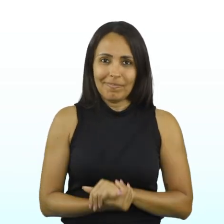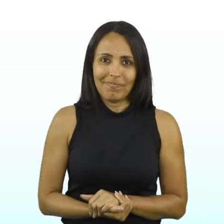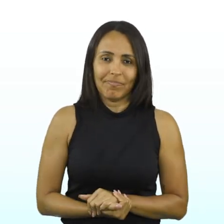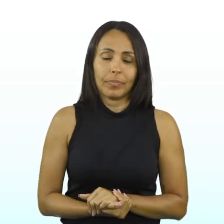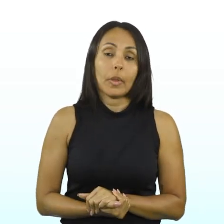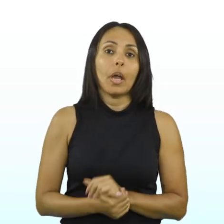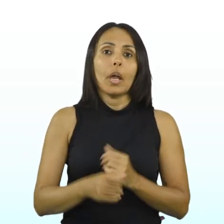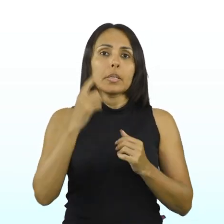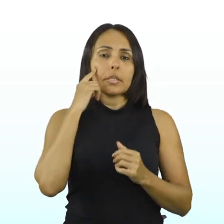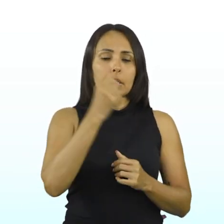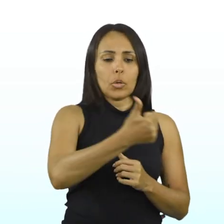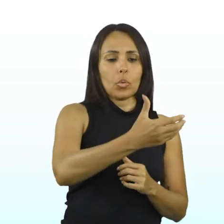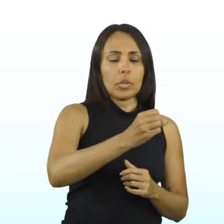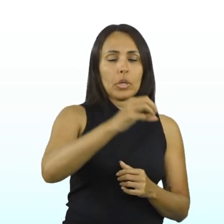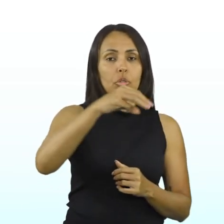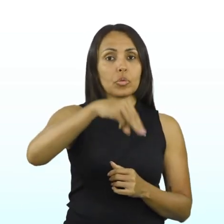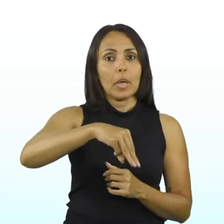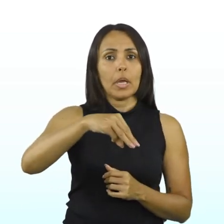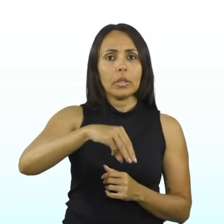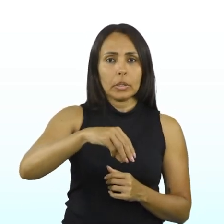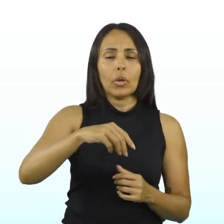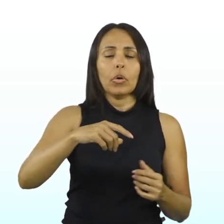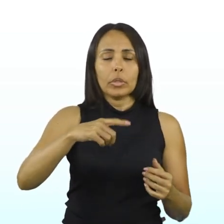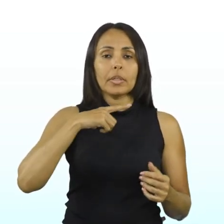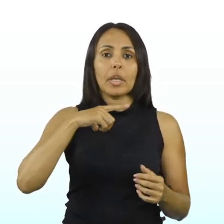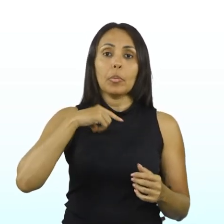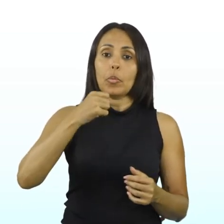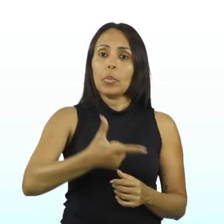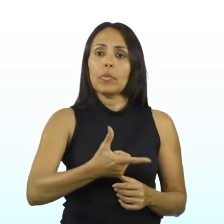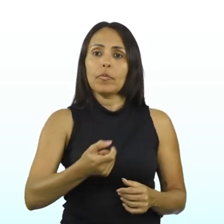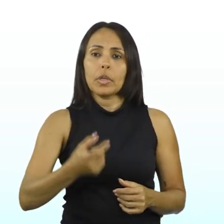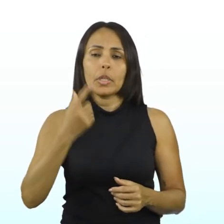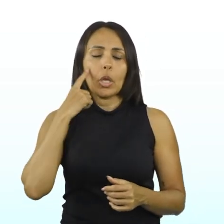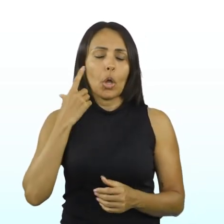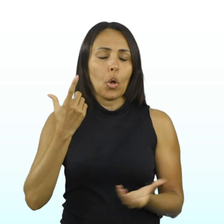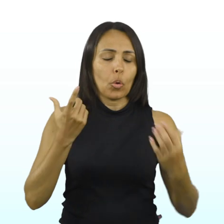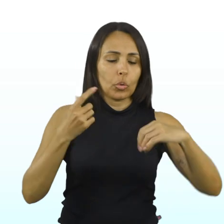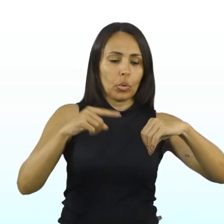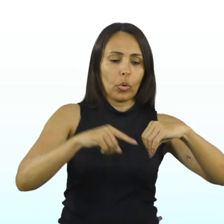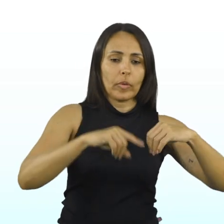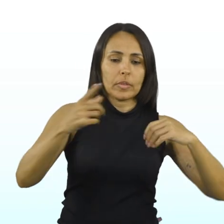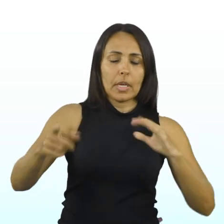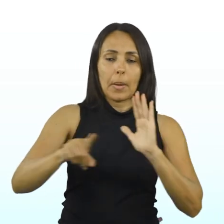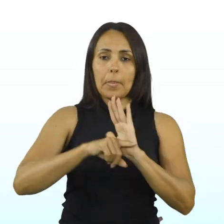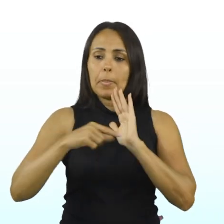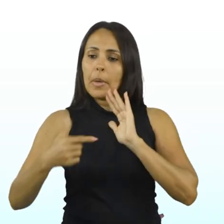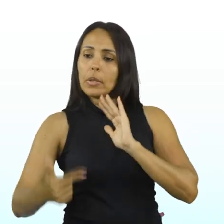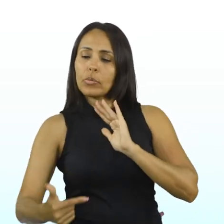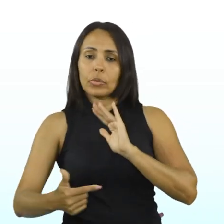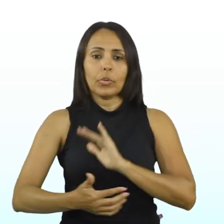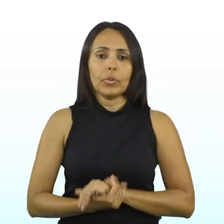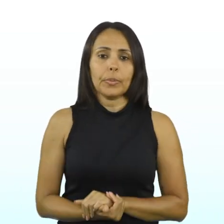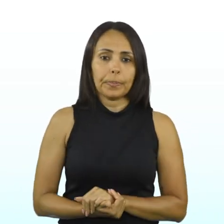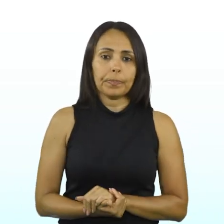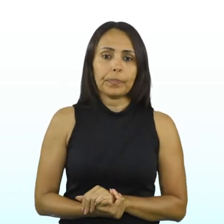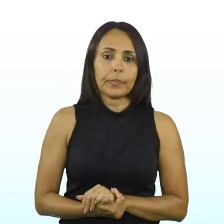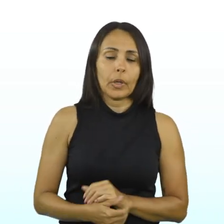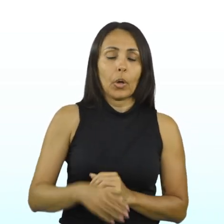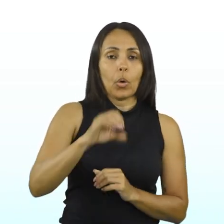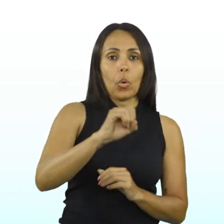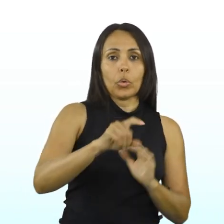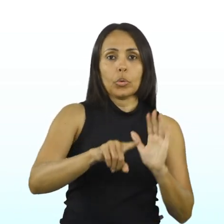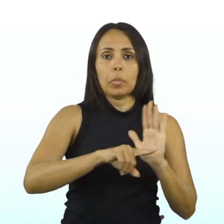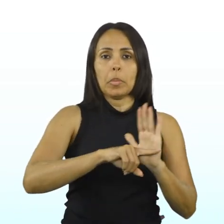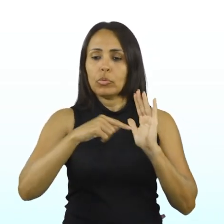Então, se com 10 metros nós temos 20, com 9 metros será 2 a menos, com 8